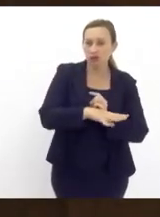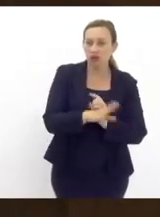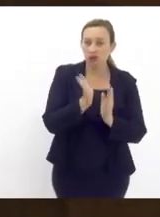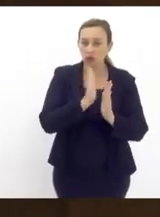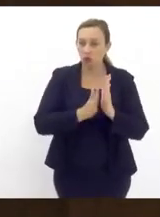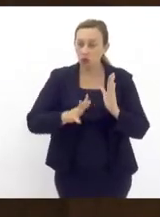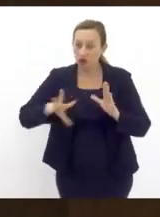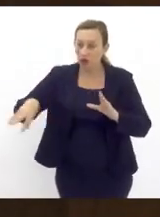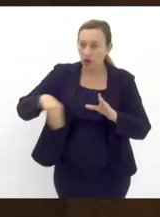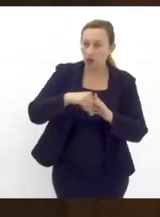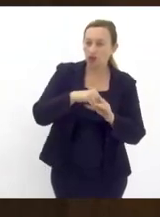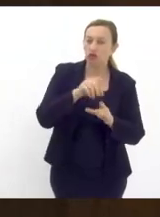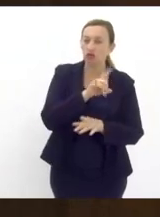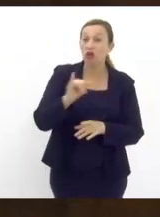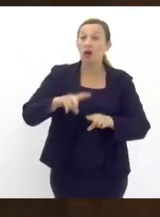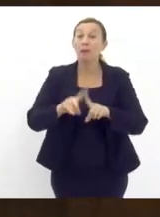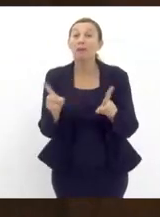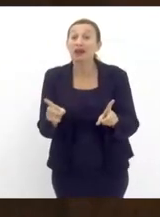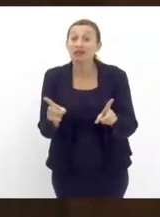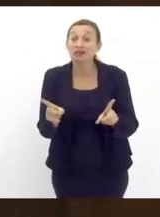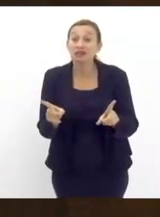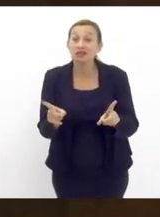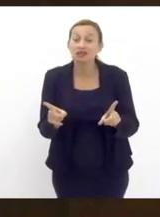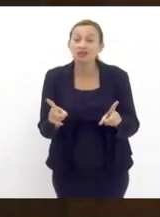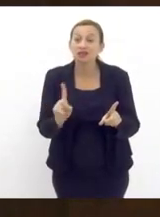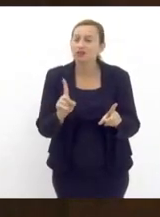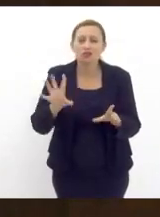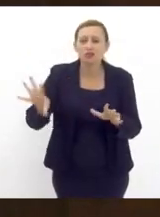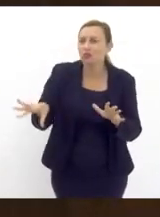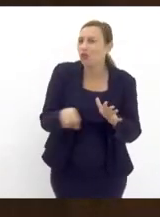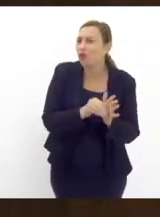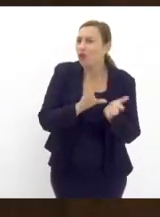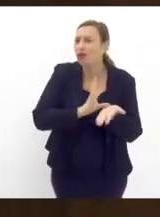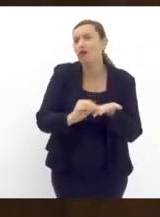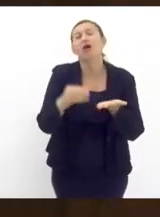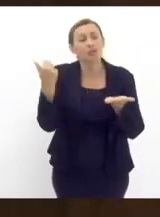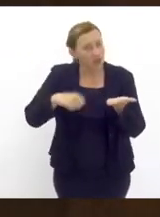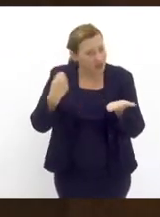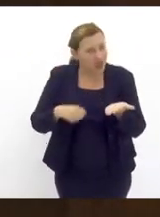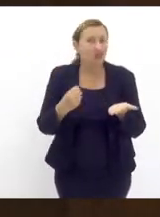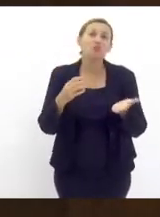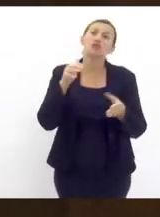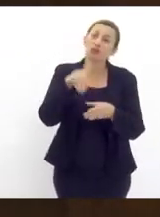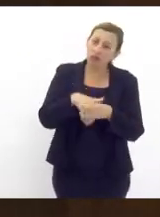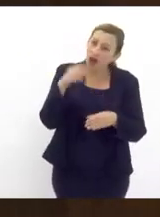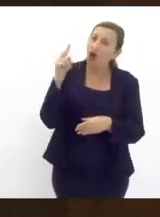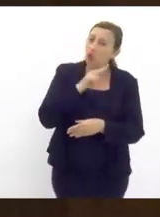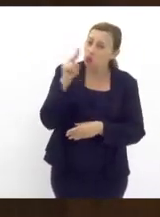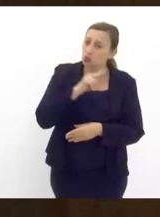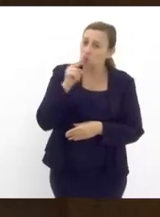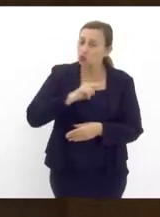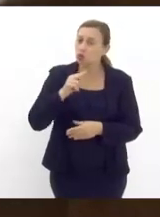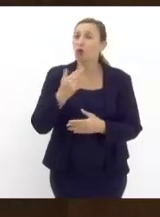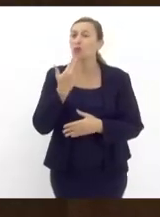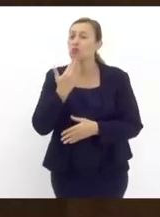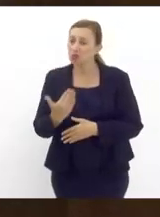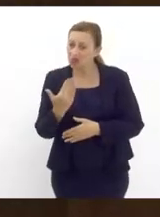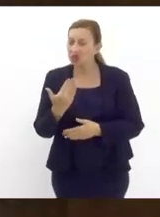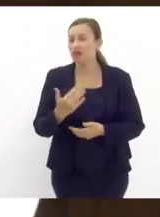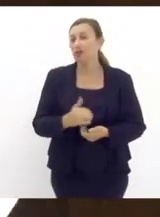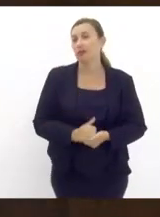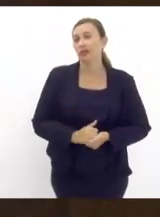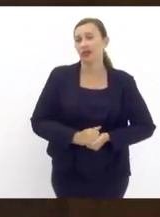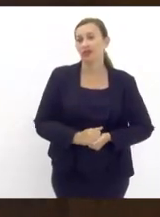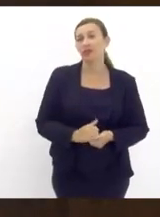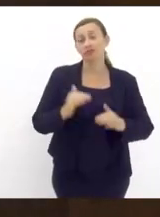dia até aqui ó Mas só que não coloca na pauta e precisamos voltar essa matéria com urgência Não gostei disso da vossa